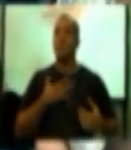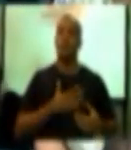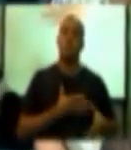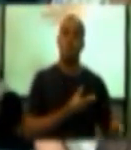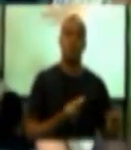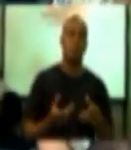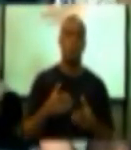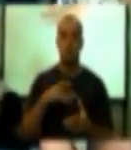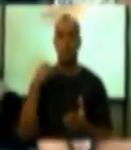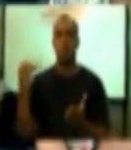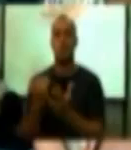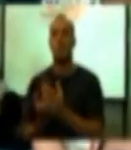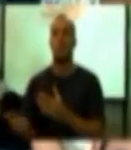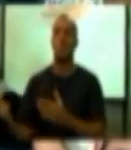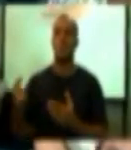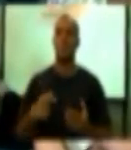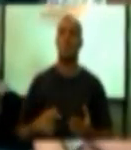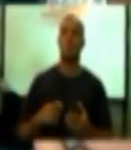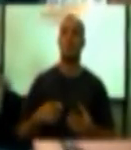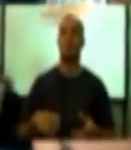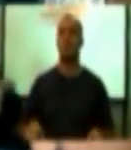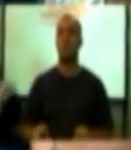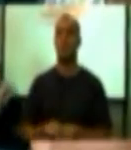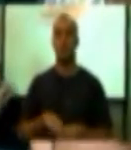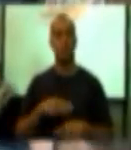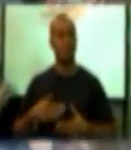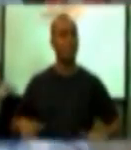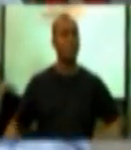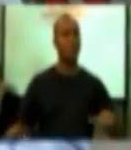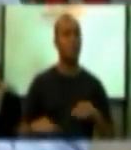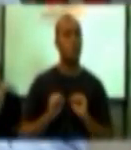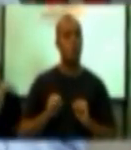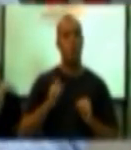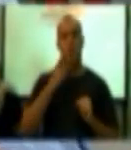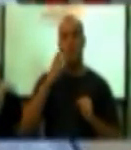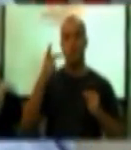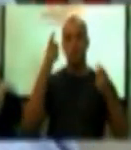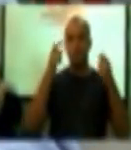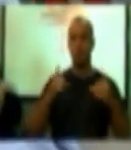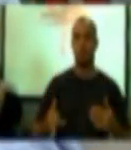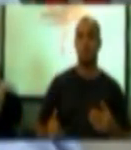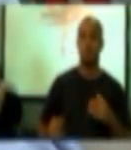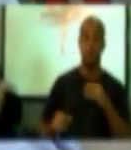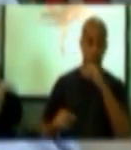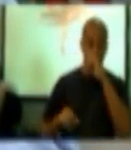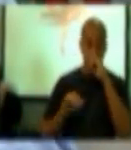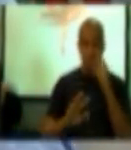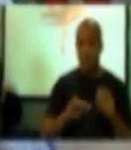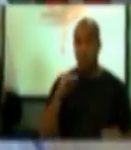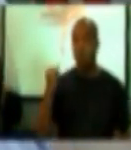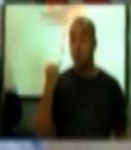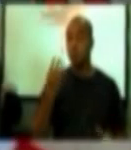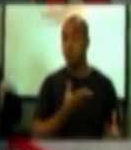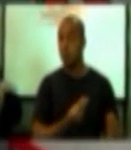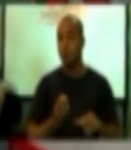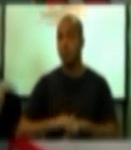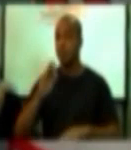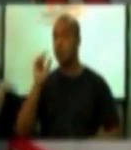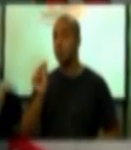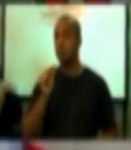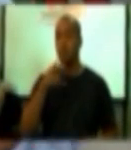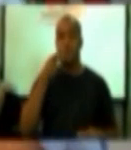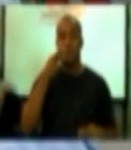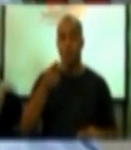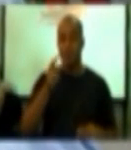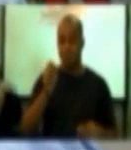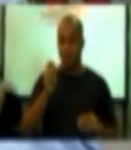é um prazer que todos estejam aqui que todos têm a oportunidade de falar mas é muito mais importante a gente ouve o que vocês